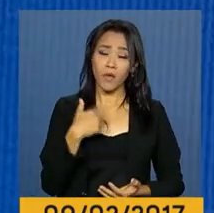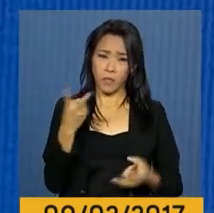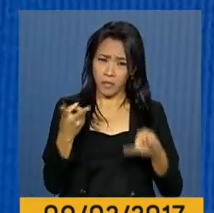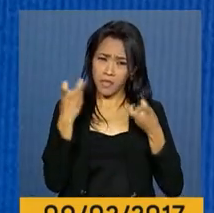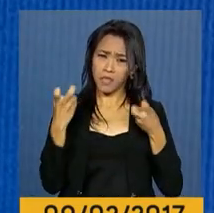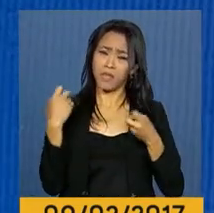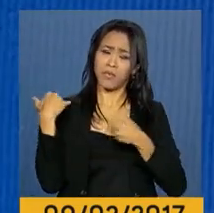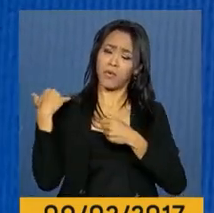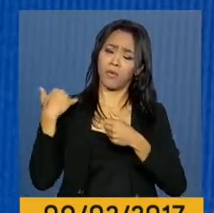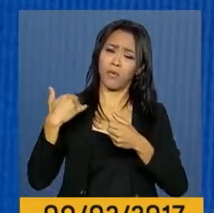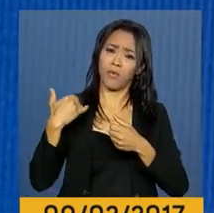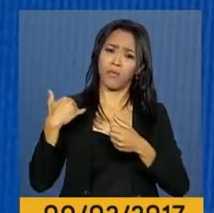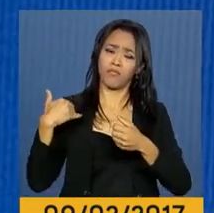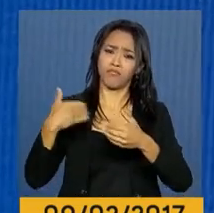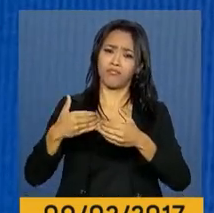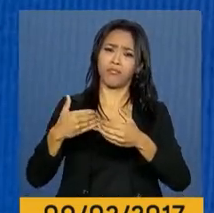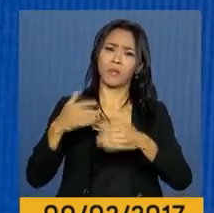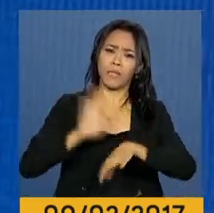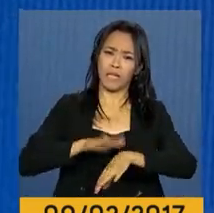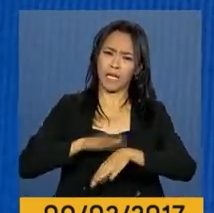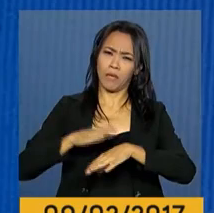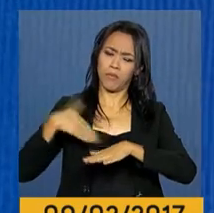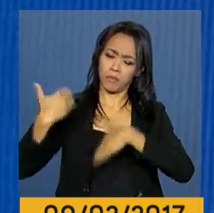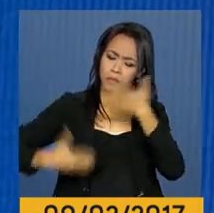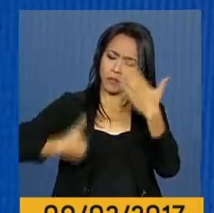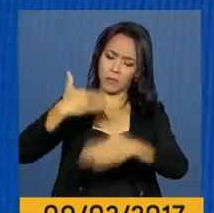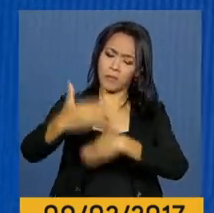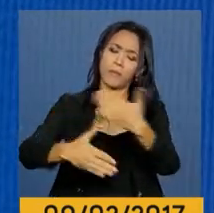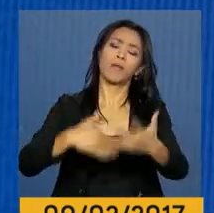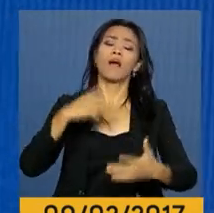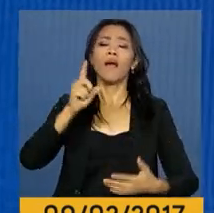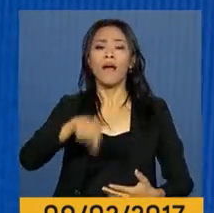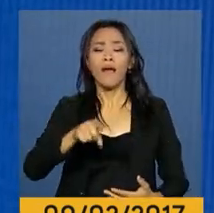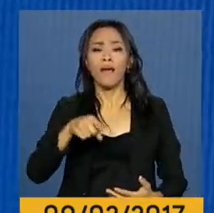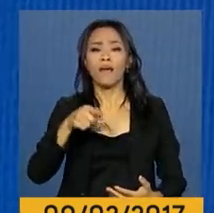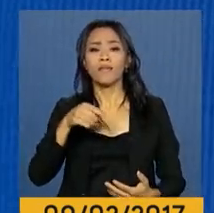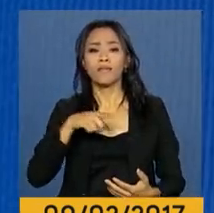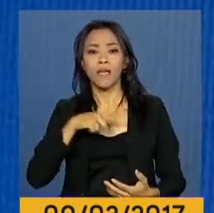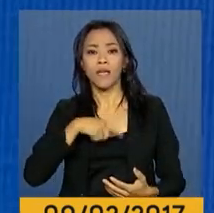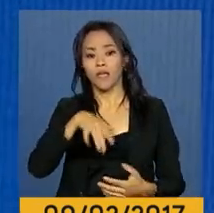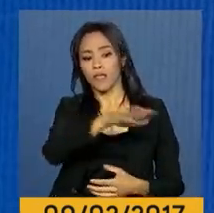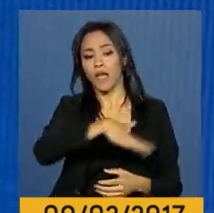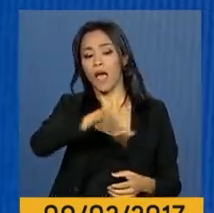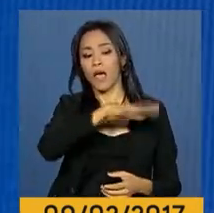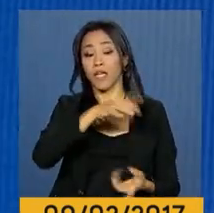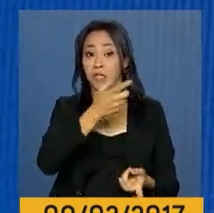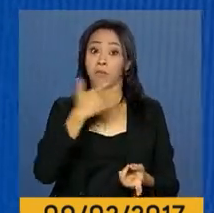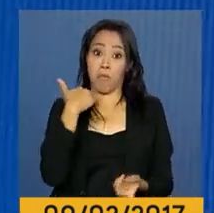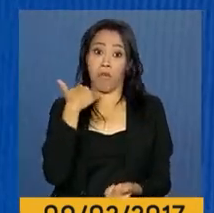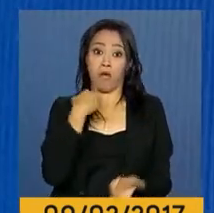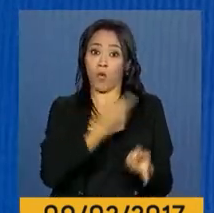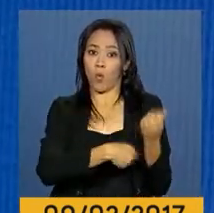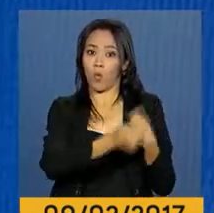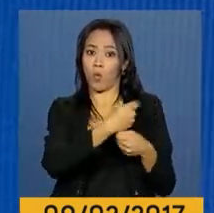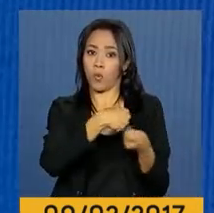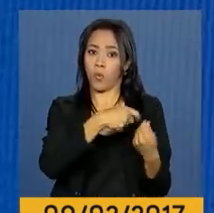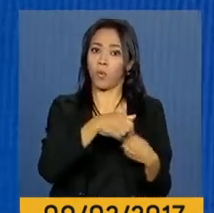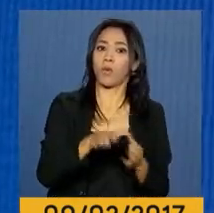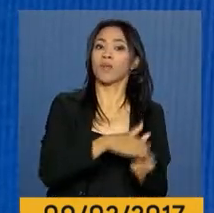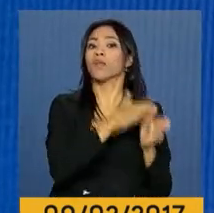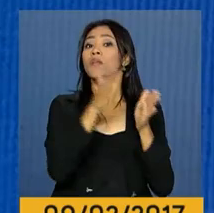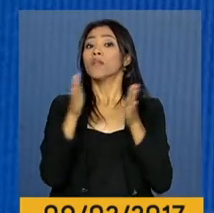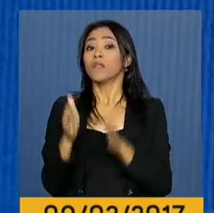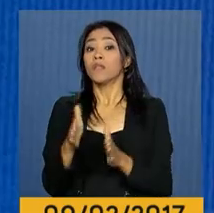tempo que assim procede a Caixa Econômica se deum lado a como instituição financeira de outro lado muito